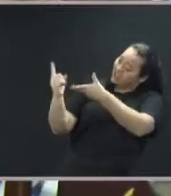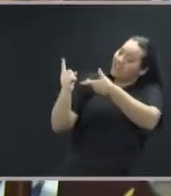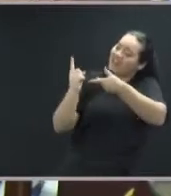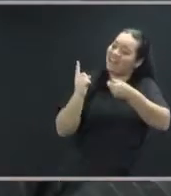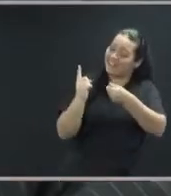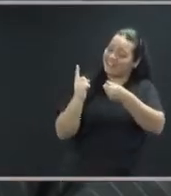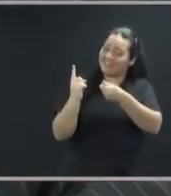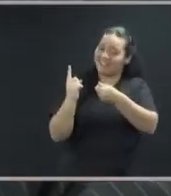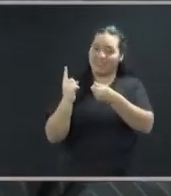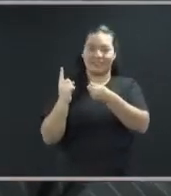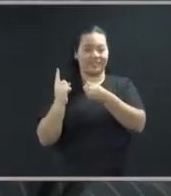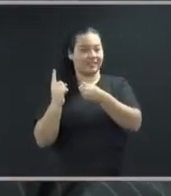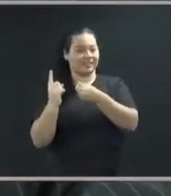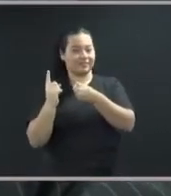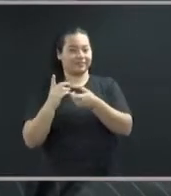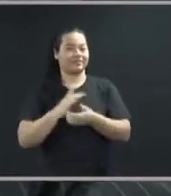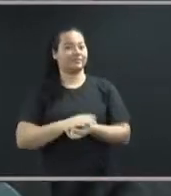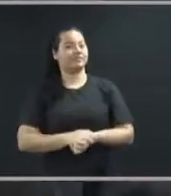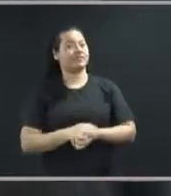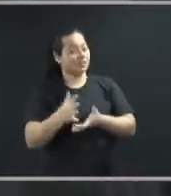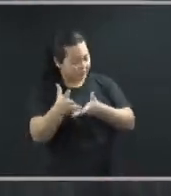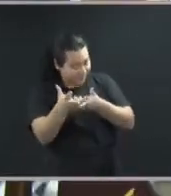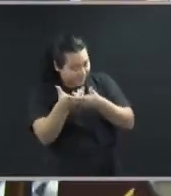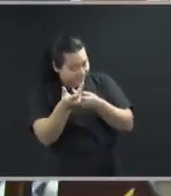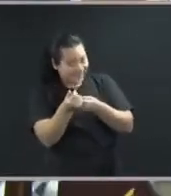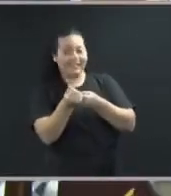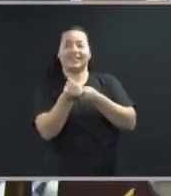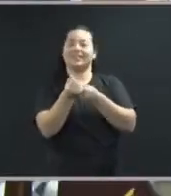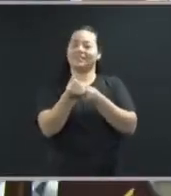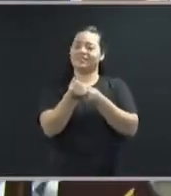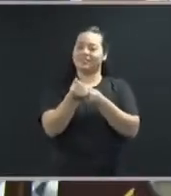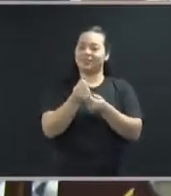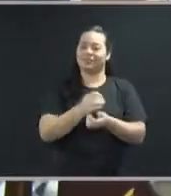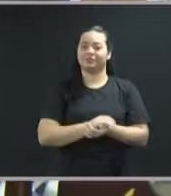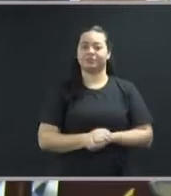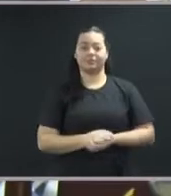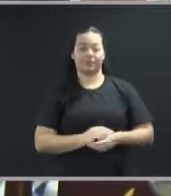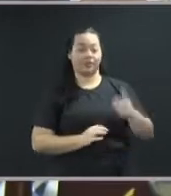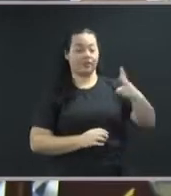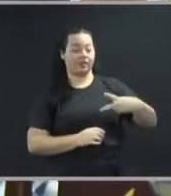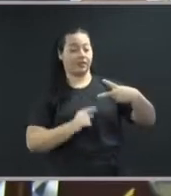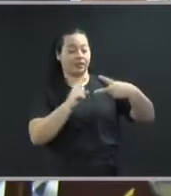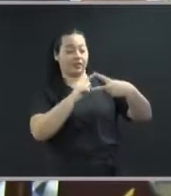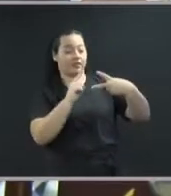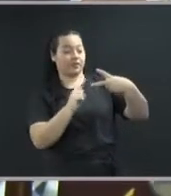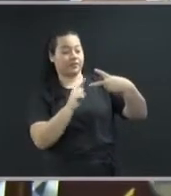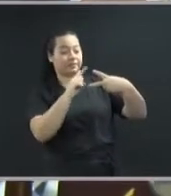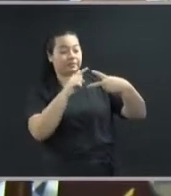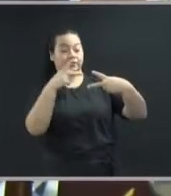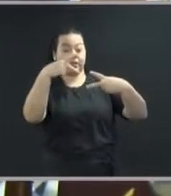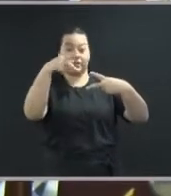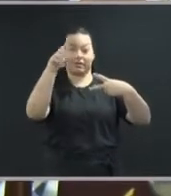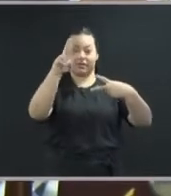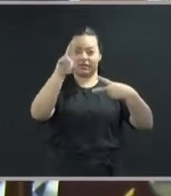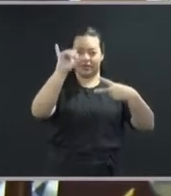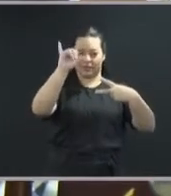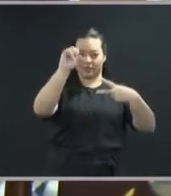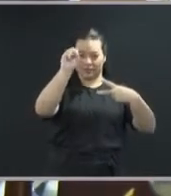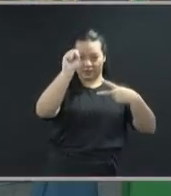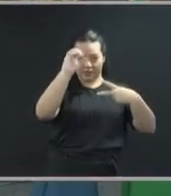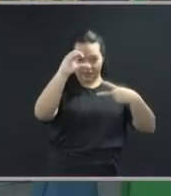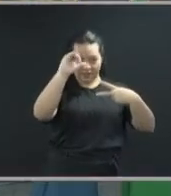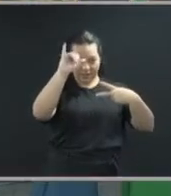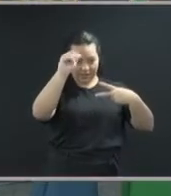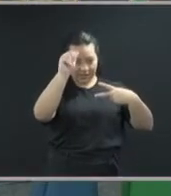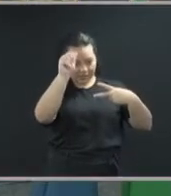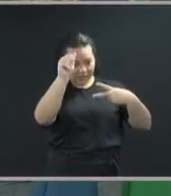Mas vamos para frente. Saudai a Priscila, a Áquila, meus companheiros ou cooperadores em Jesus.